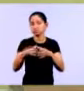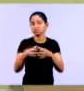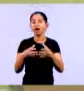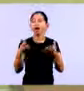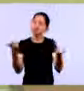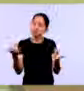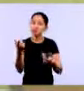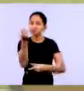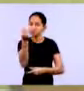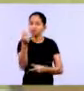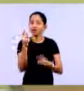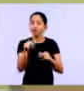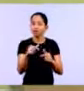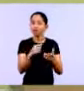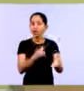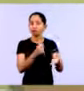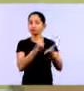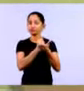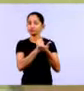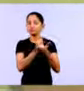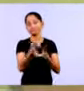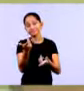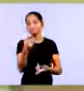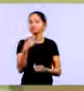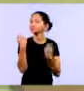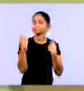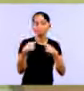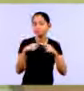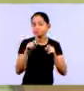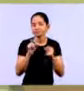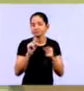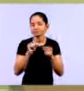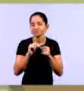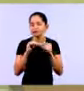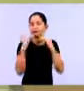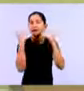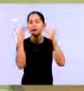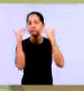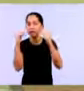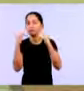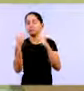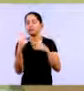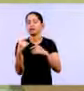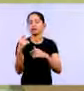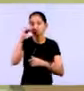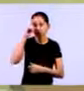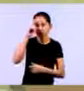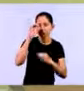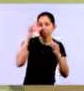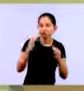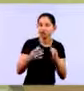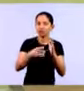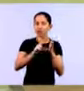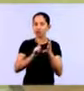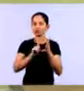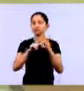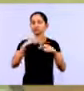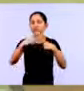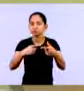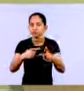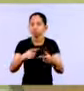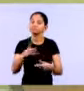na economia, eles não necessariamente necessitam respeitar o princípio da legalidade e a anterioridade. Então,